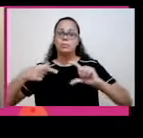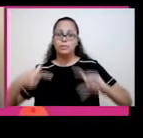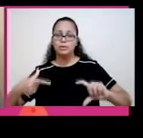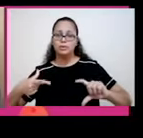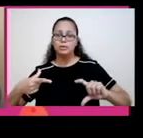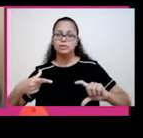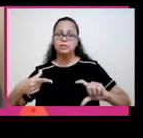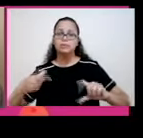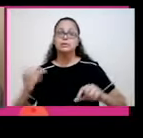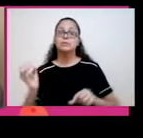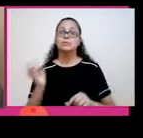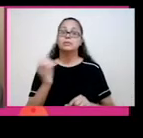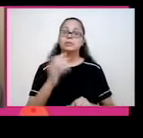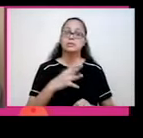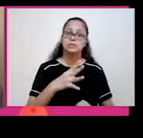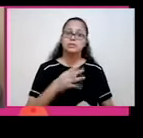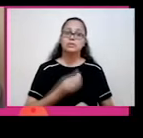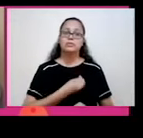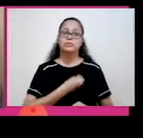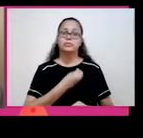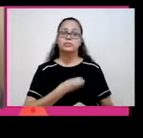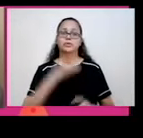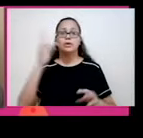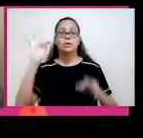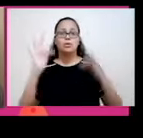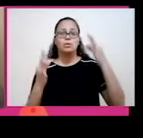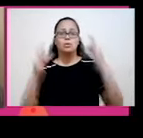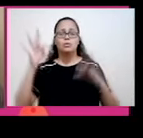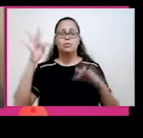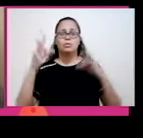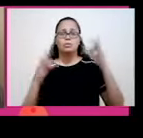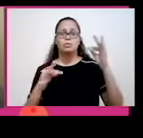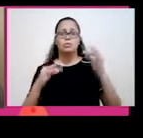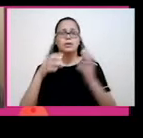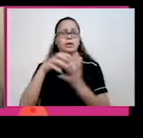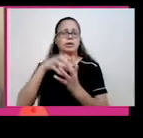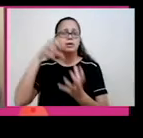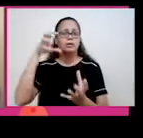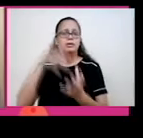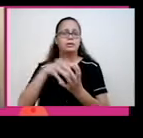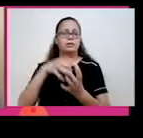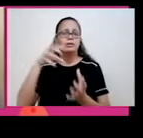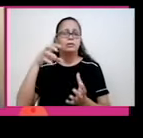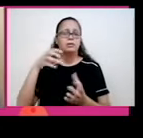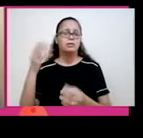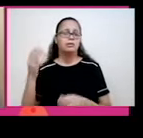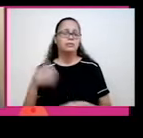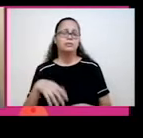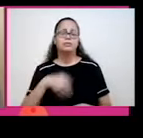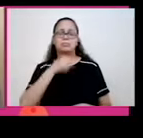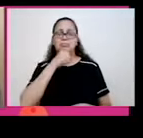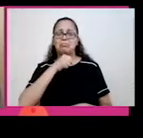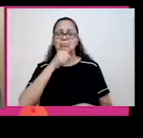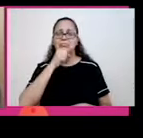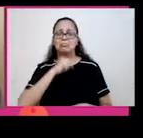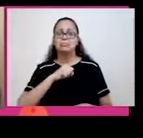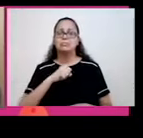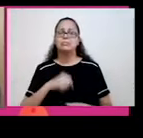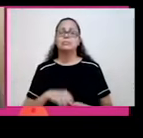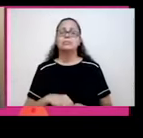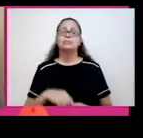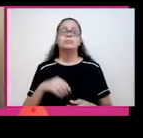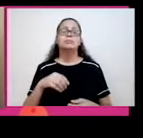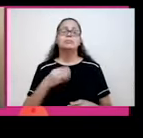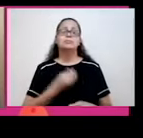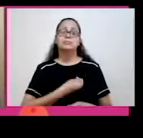com técnicas arcaicas, né? Ainda formas de cultivo sem a utilização da tecnologia. Então há uma convivência